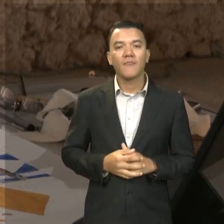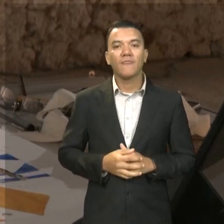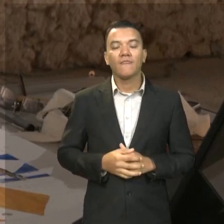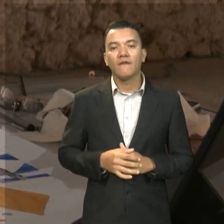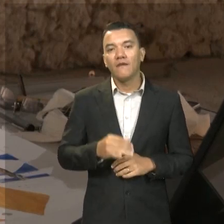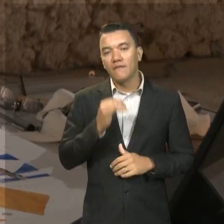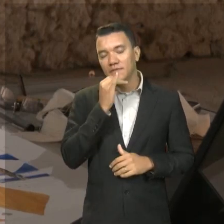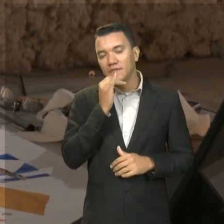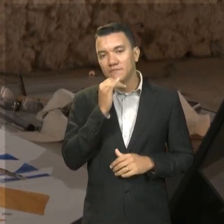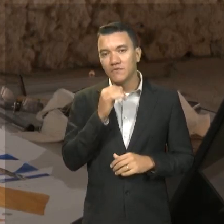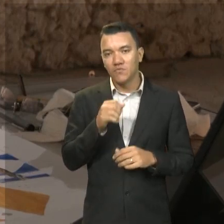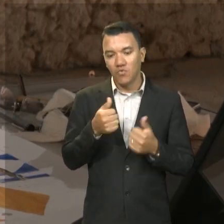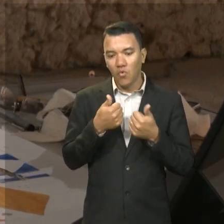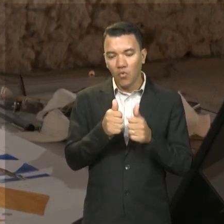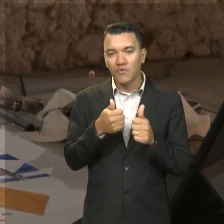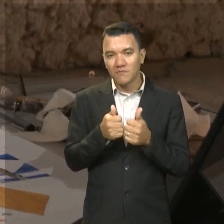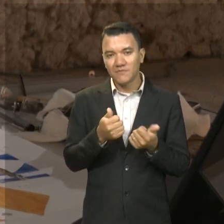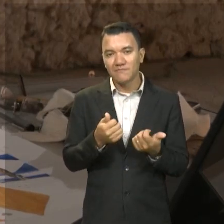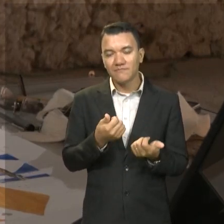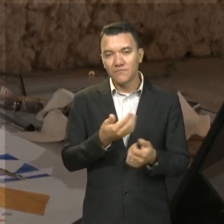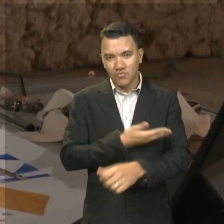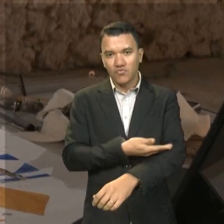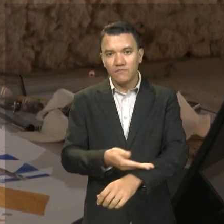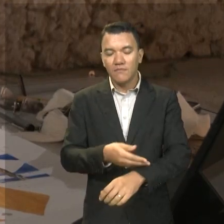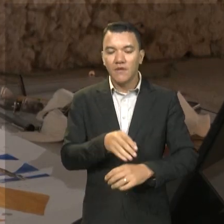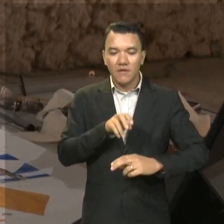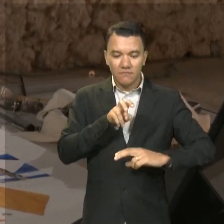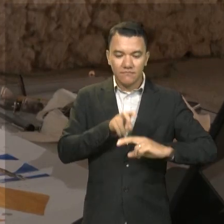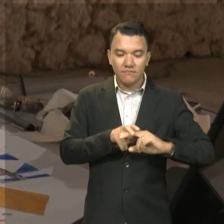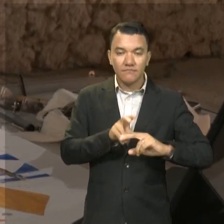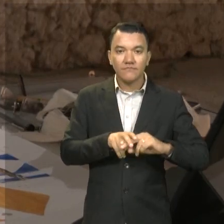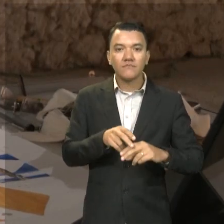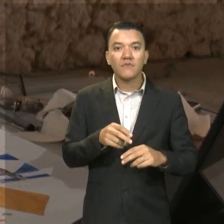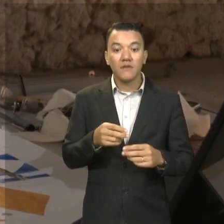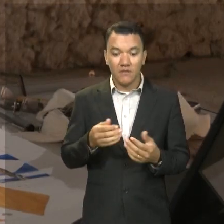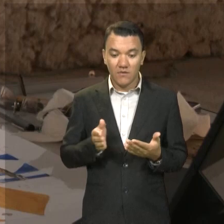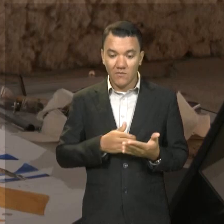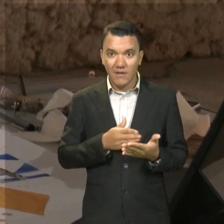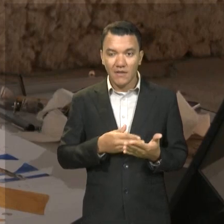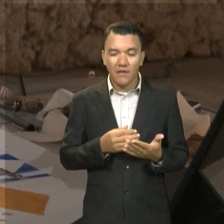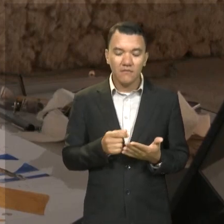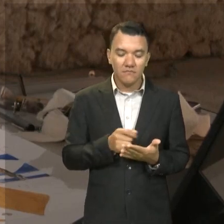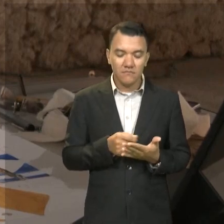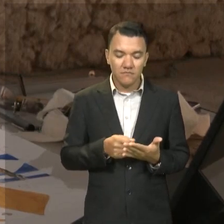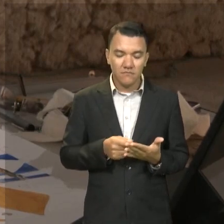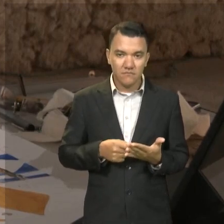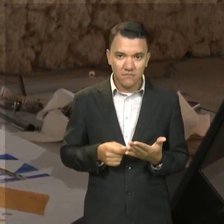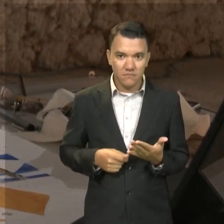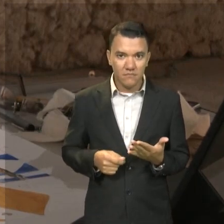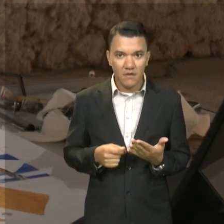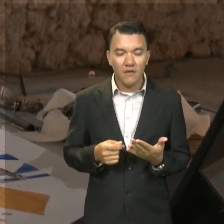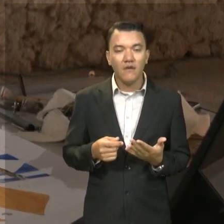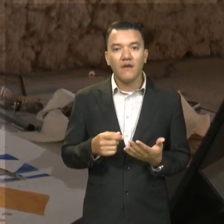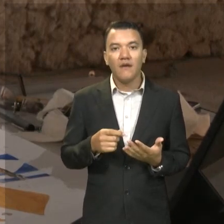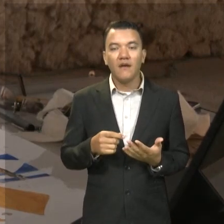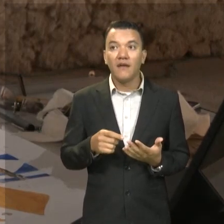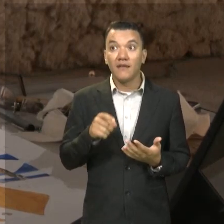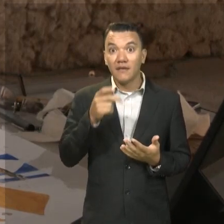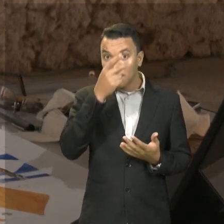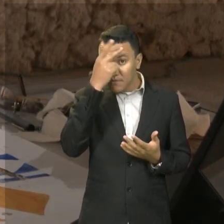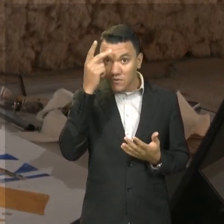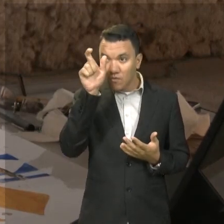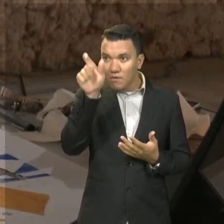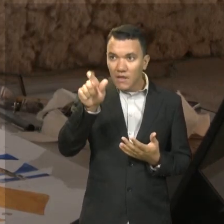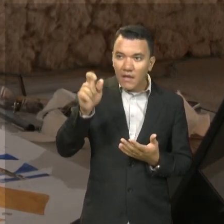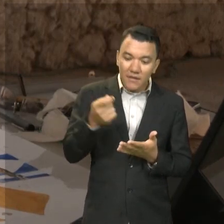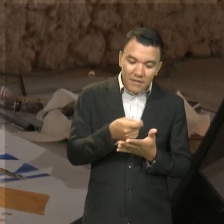muito ônibus, aí quando eu pego, e eu tenho um caderninho que eu vou desenhando, né? Aí eu vou desenhando as pessoas dentro do